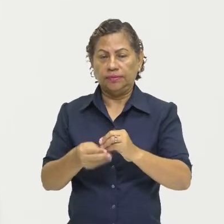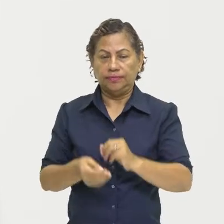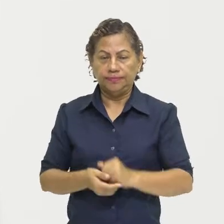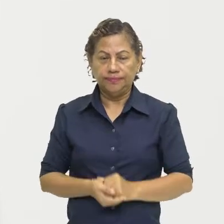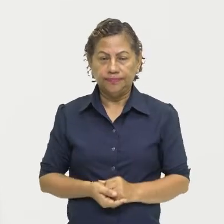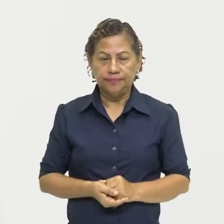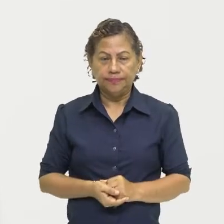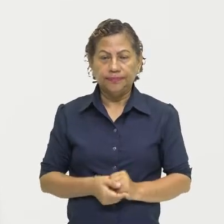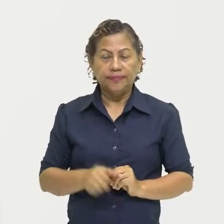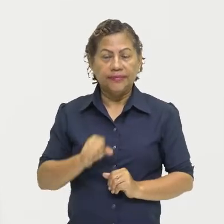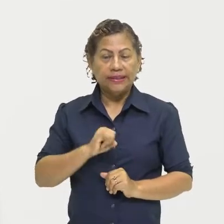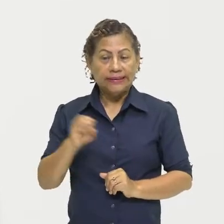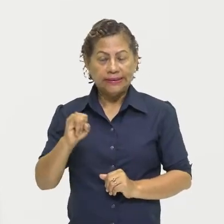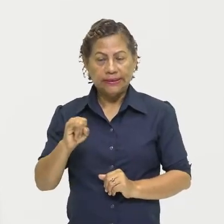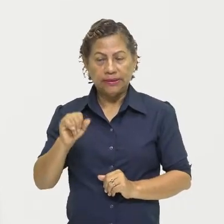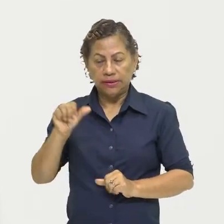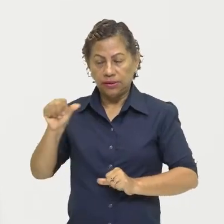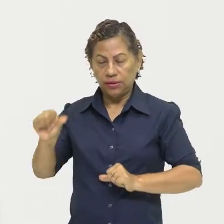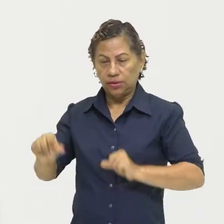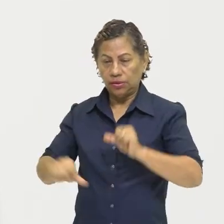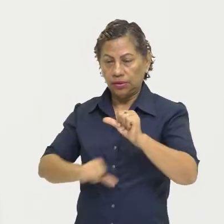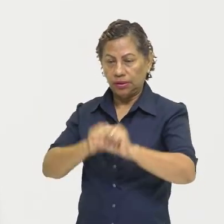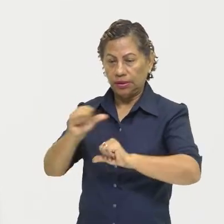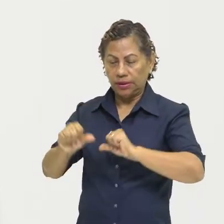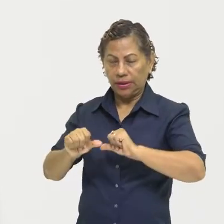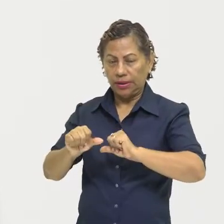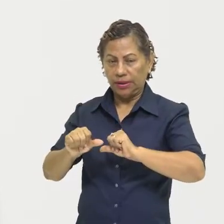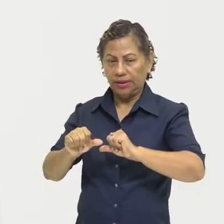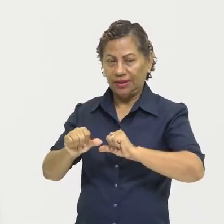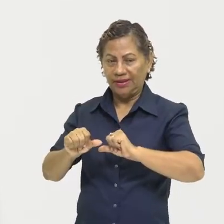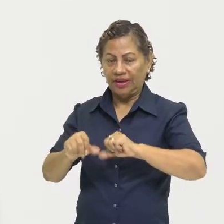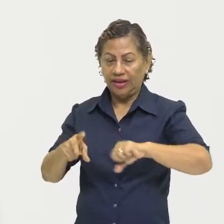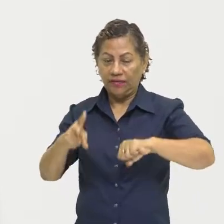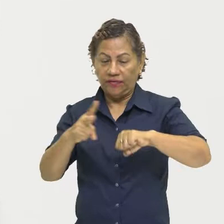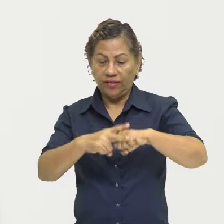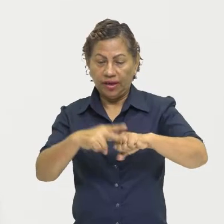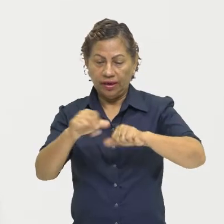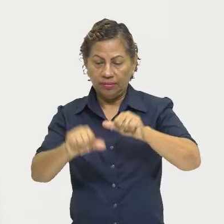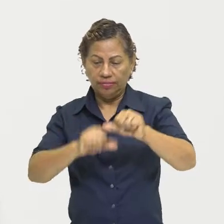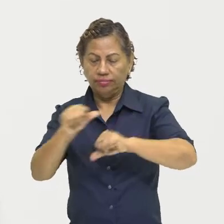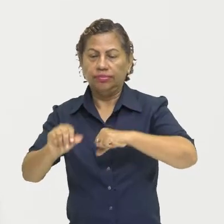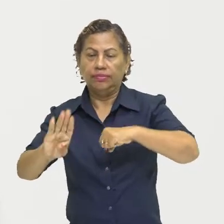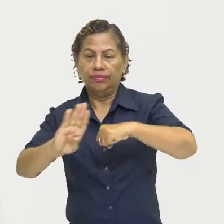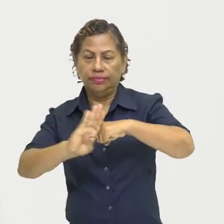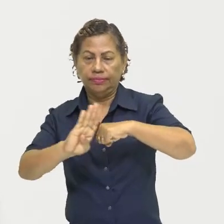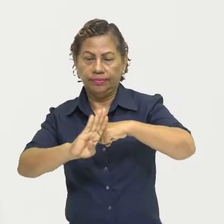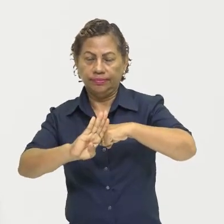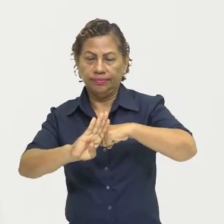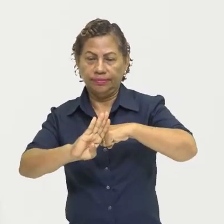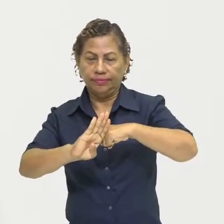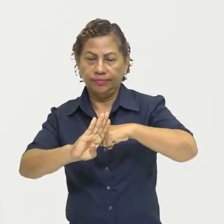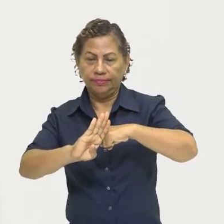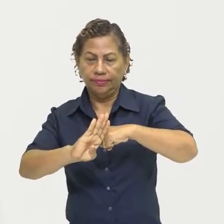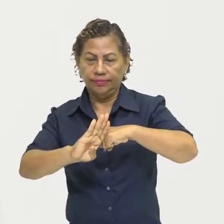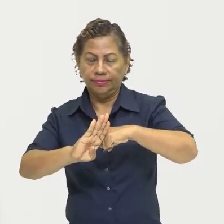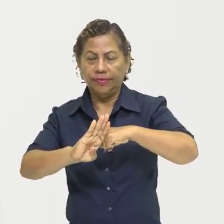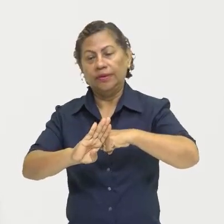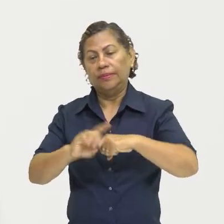Se a gente transformar ele em um substantivo, que no caso aqui é a obediência a